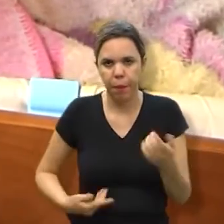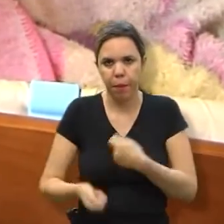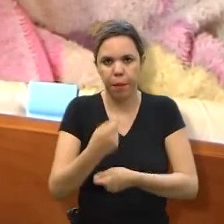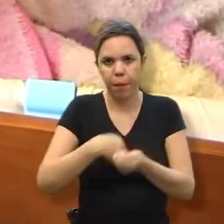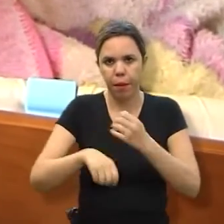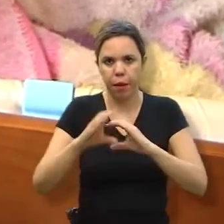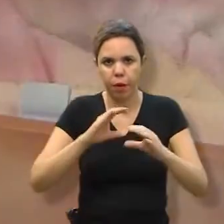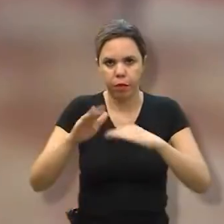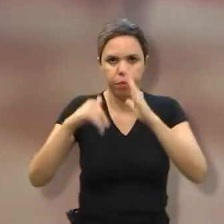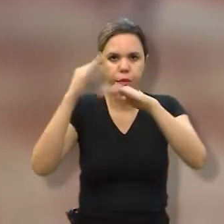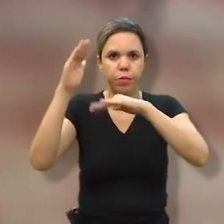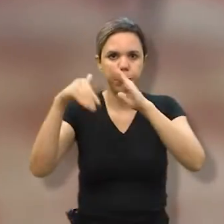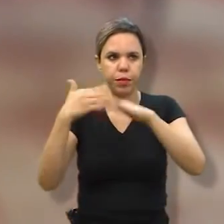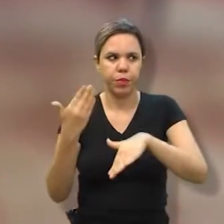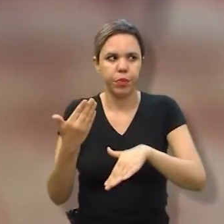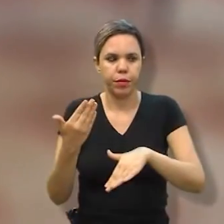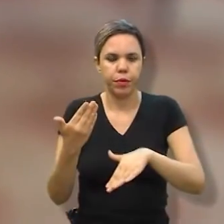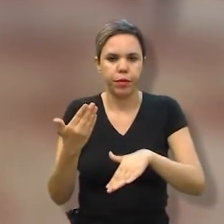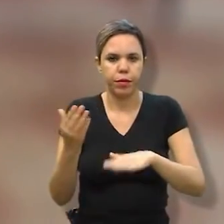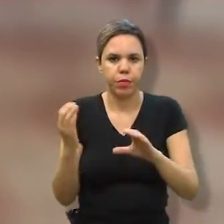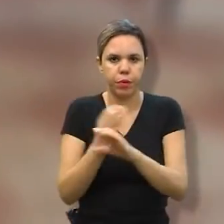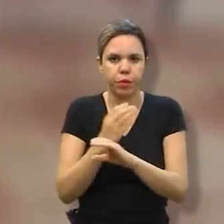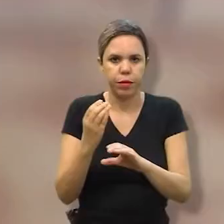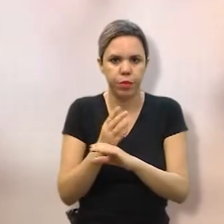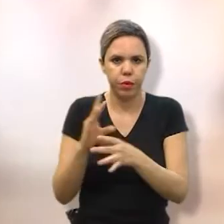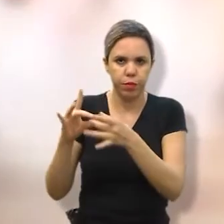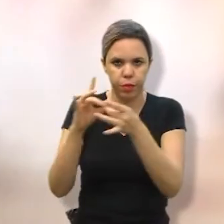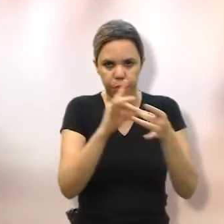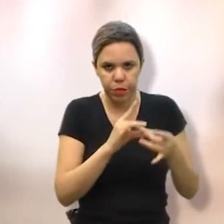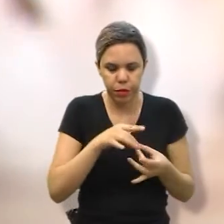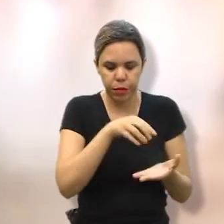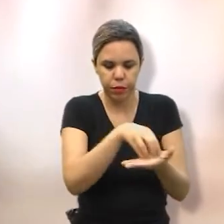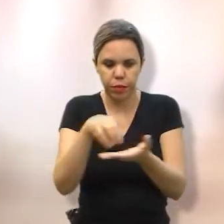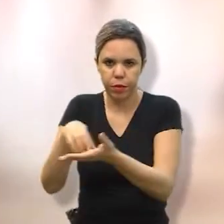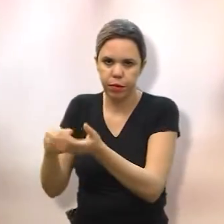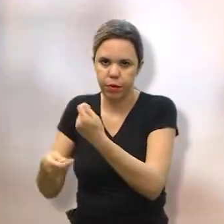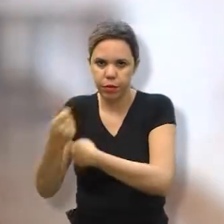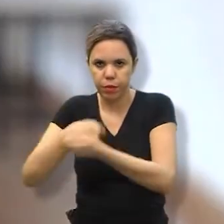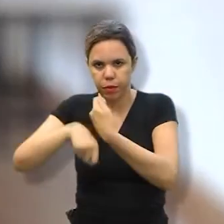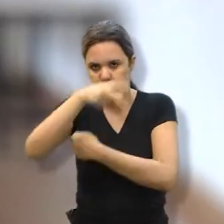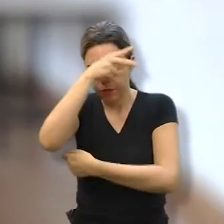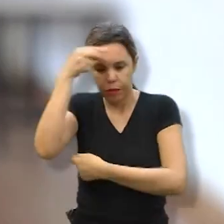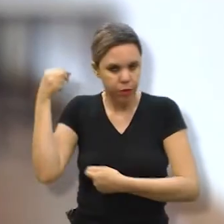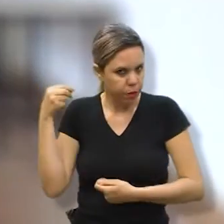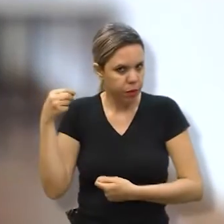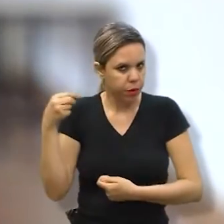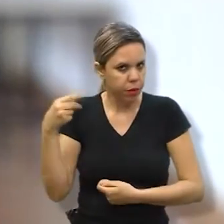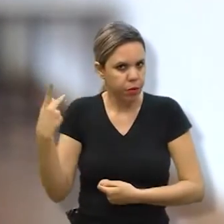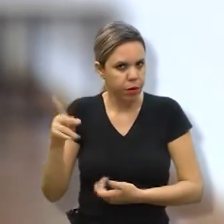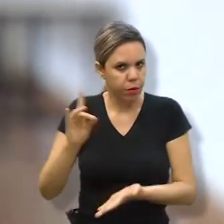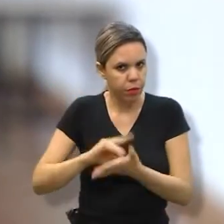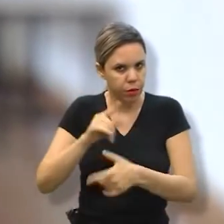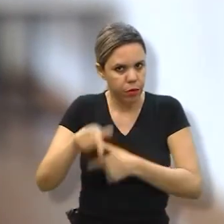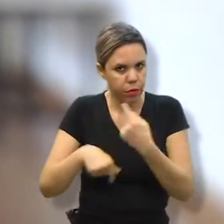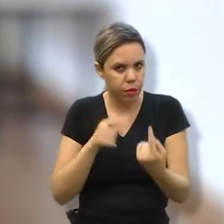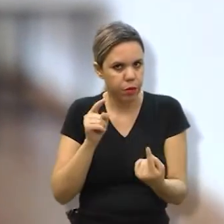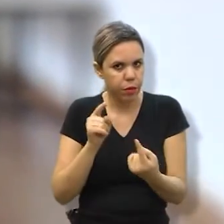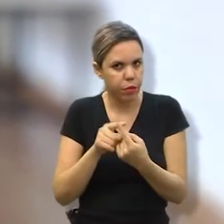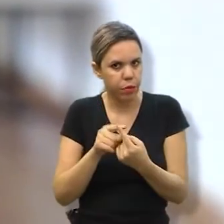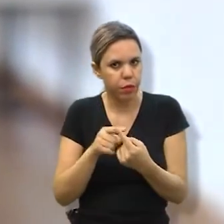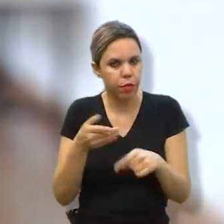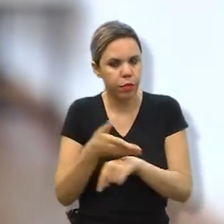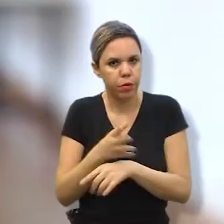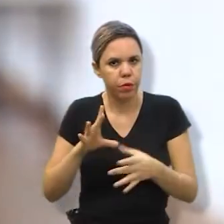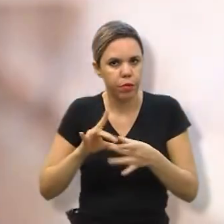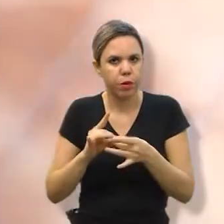públicas articuladas e desenvolvidas de forma integrada pelos órgãos da administração pública, pela sua execução